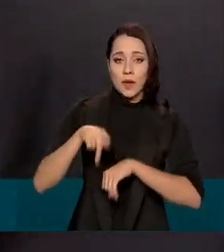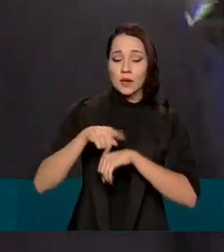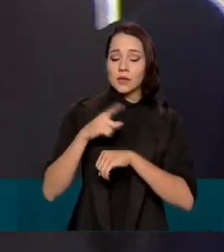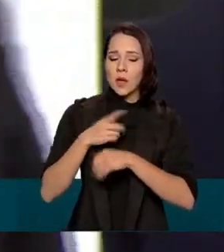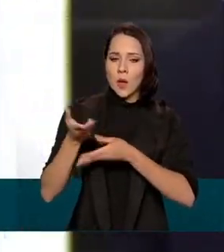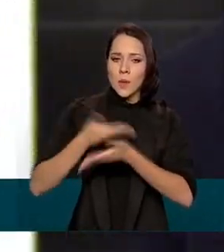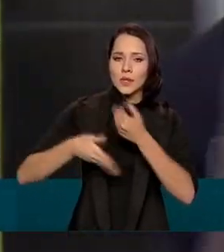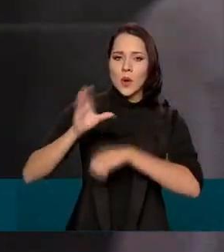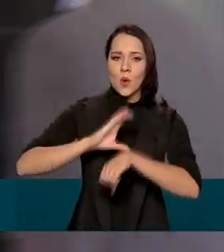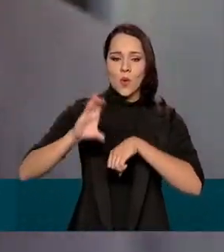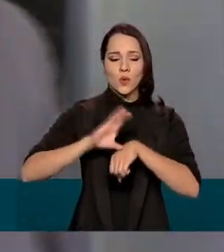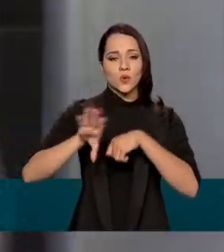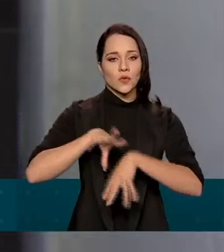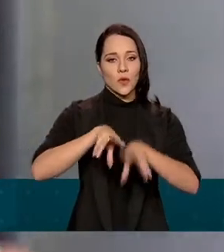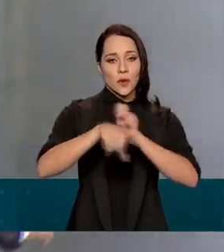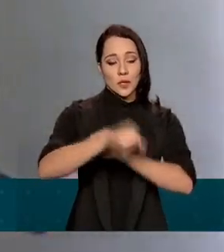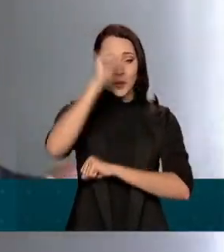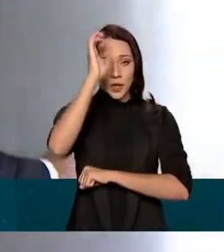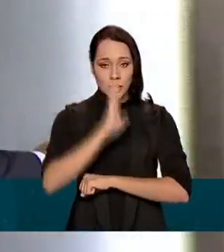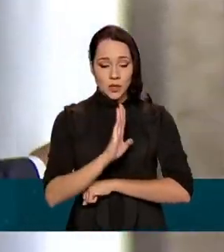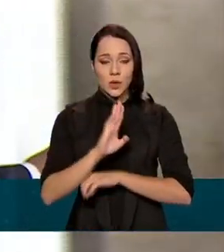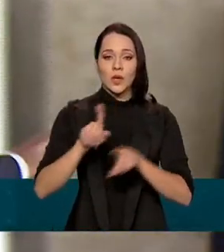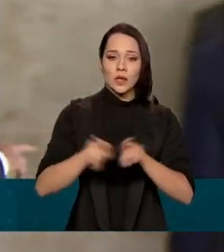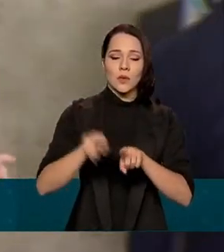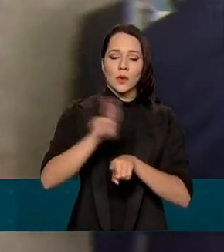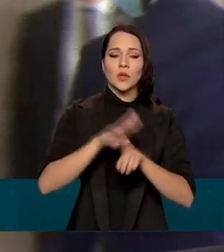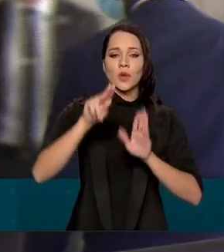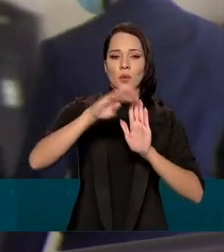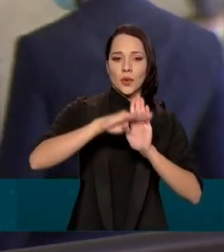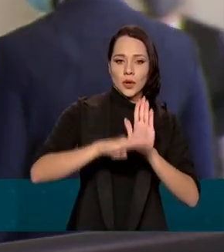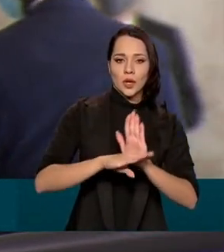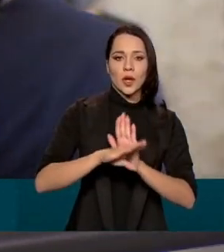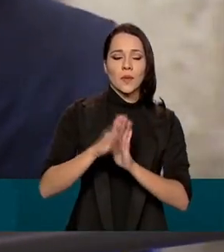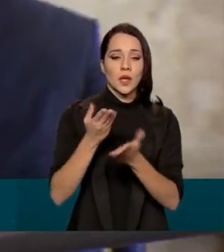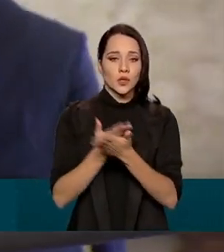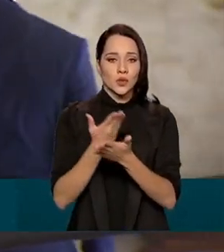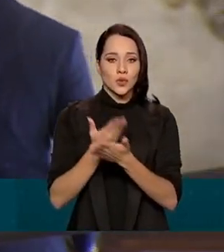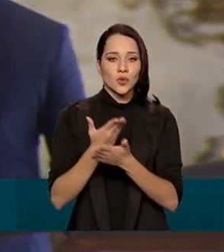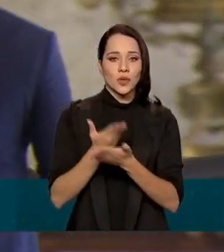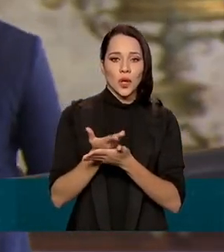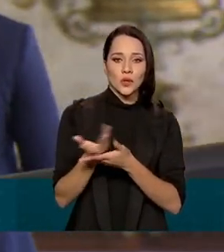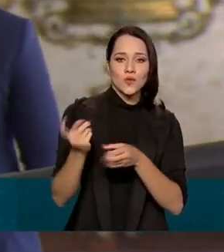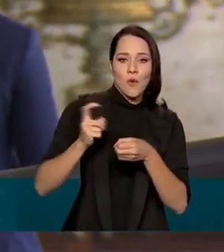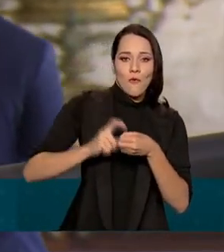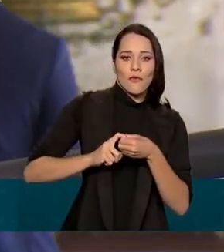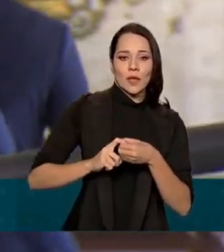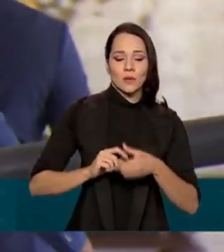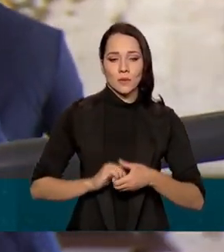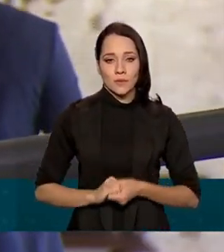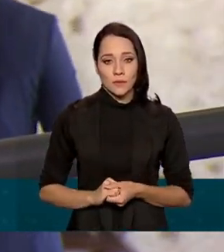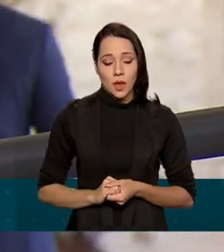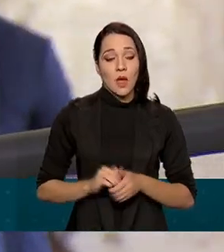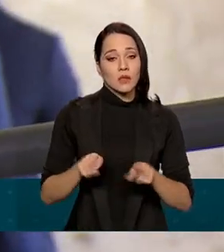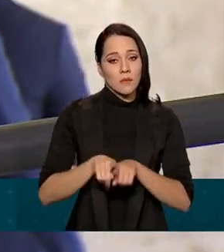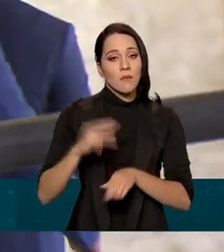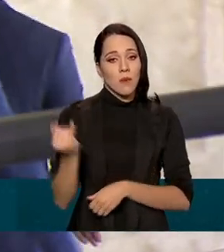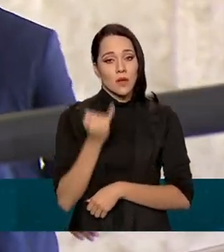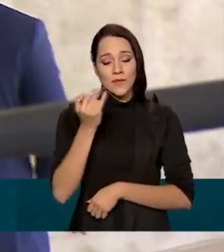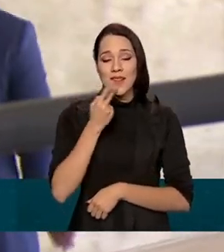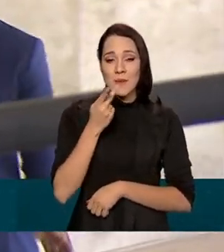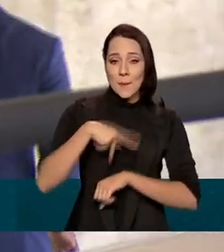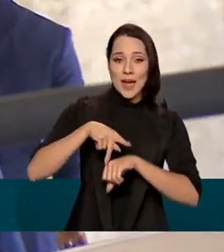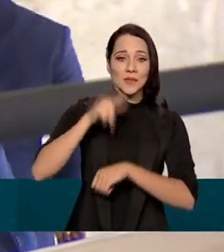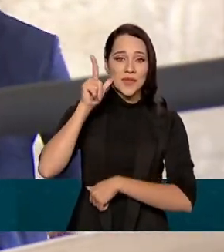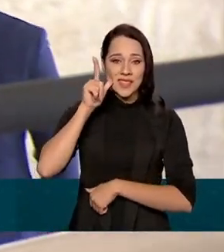em cursos de graduação no Brasil por meio do programa Estudantes Convênio. É bom ressaltar que Guiné-Bissau